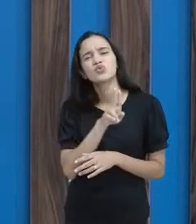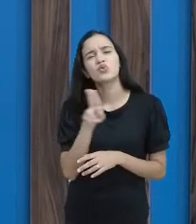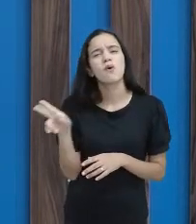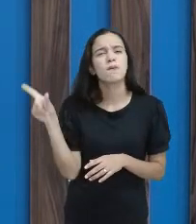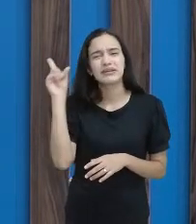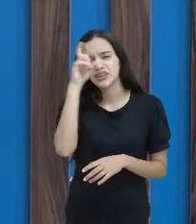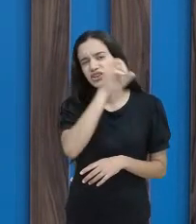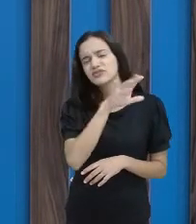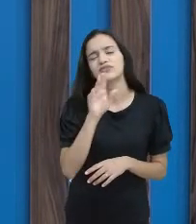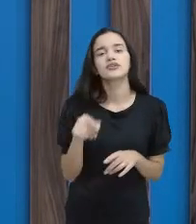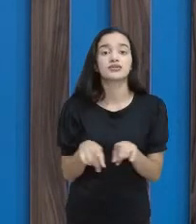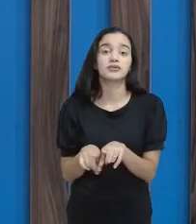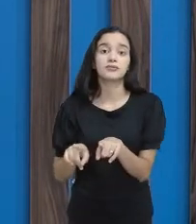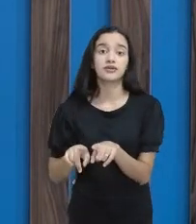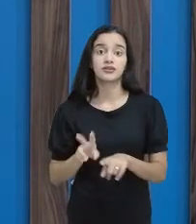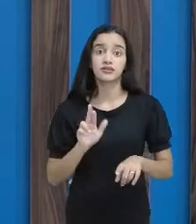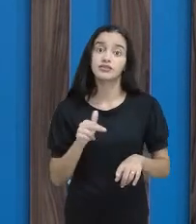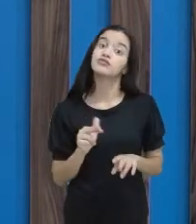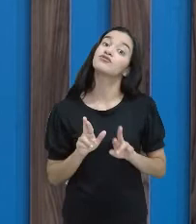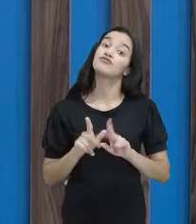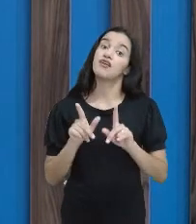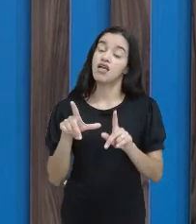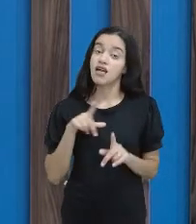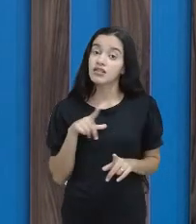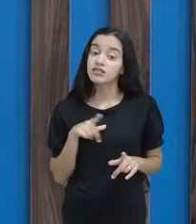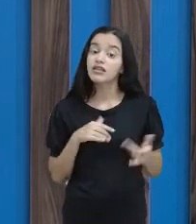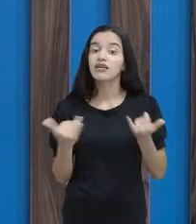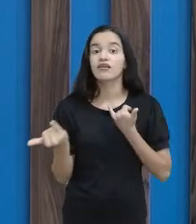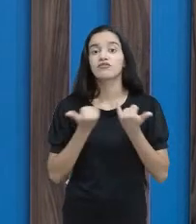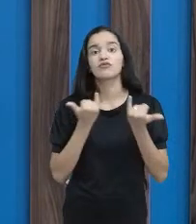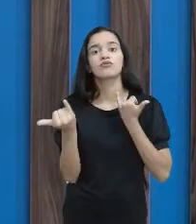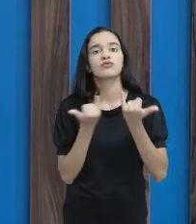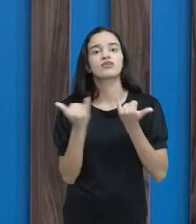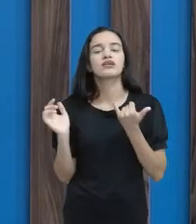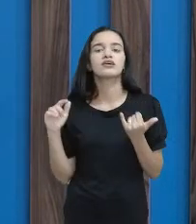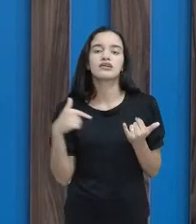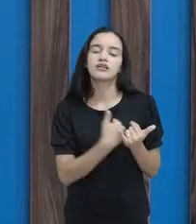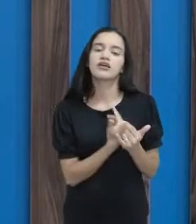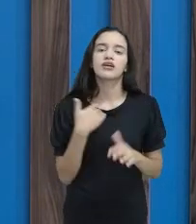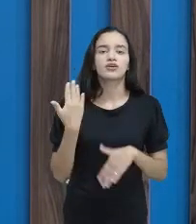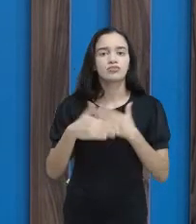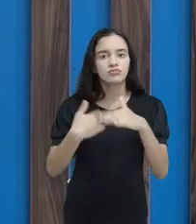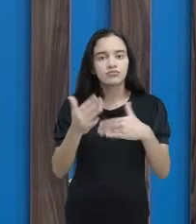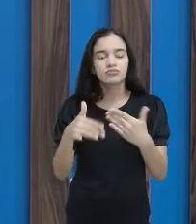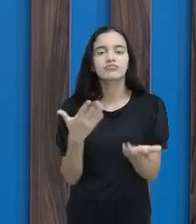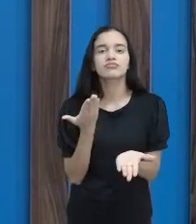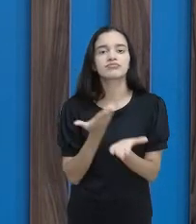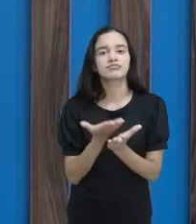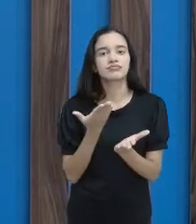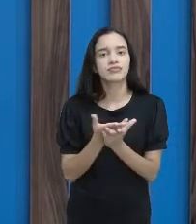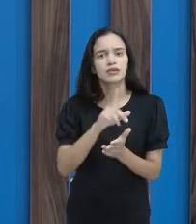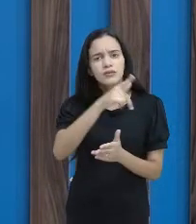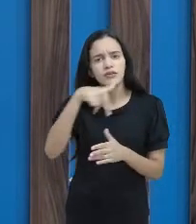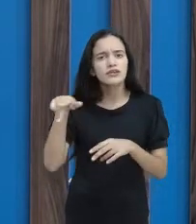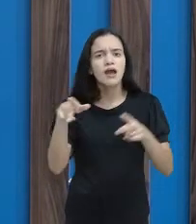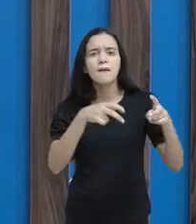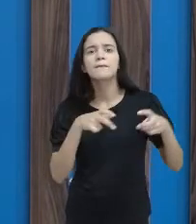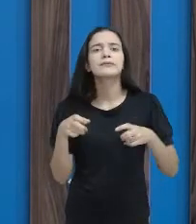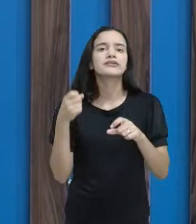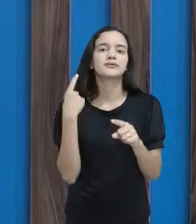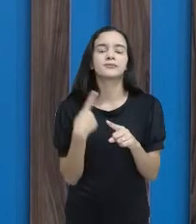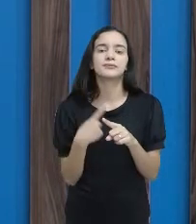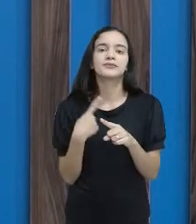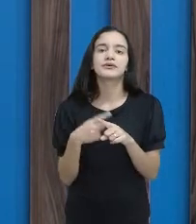nome diferente, né? Uhum. E aí tem algumas informações que a gente vai dar durante a aula para que vocês identifiquem por